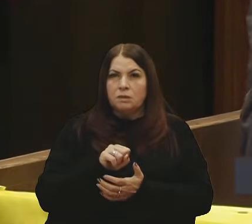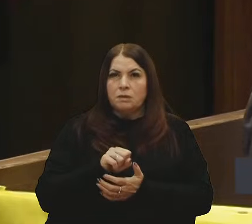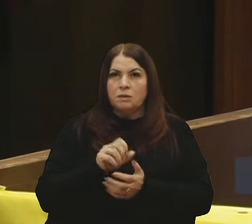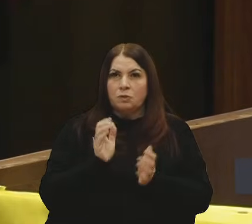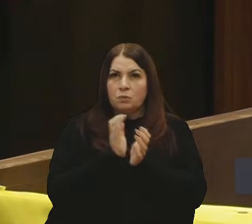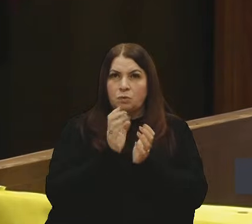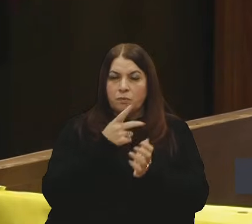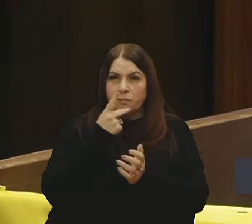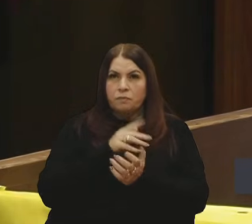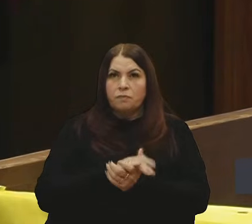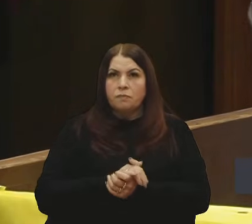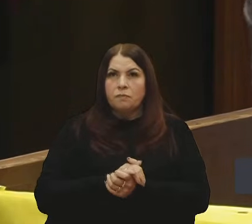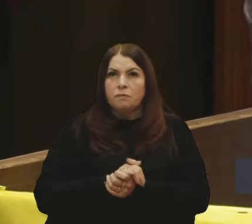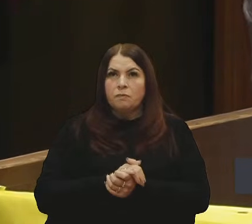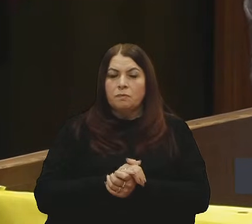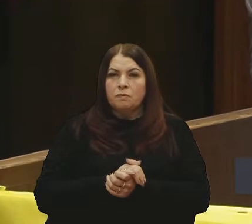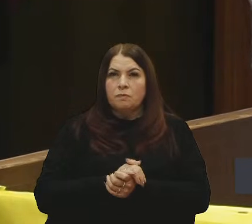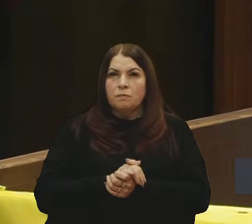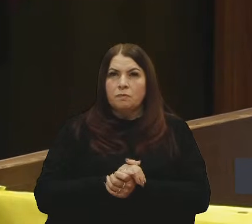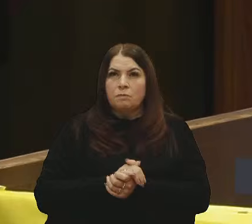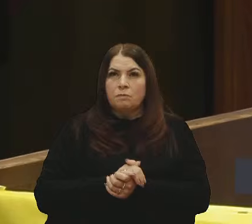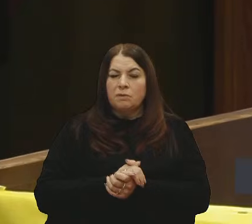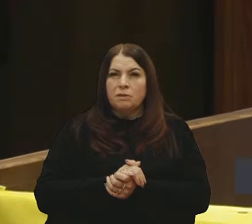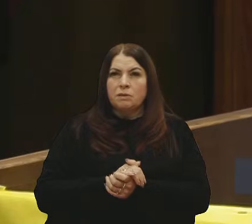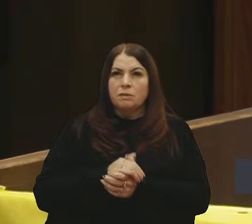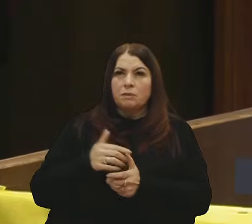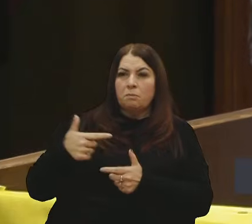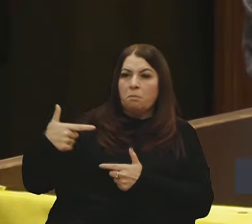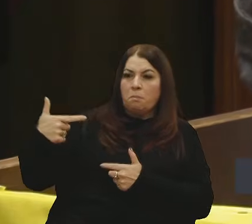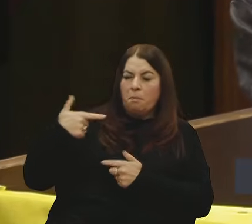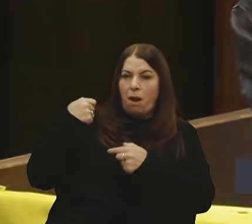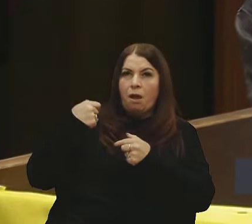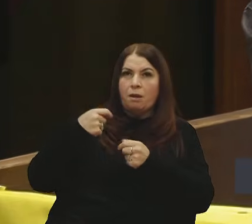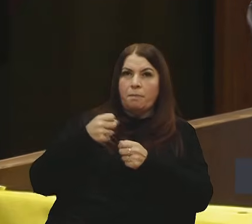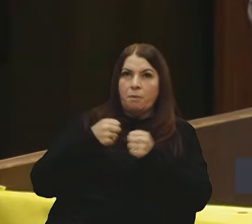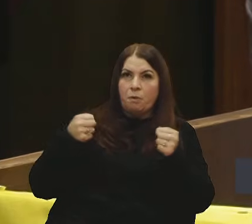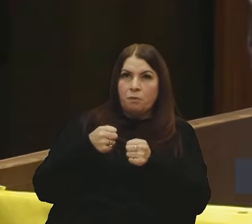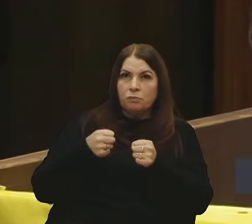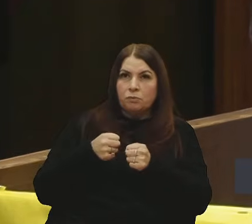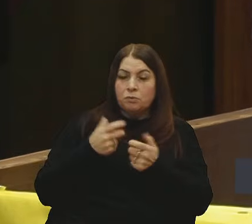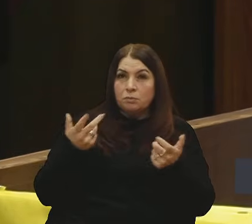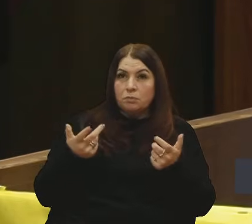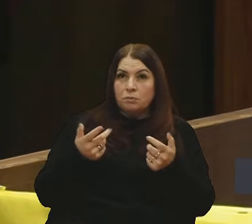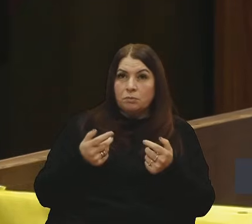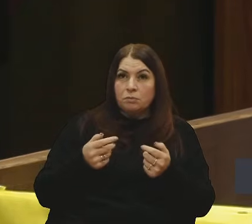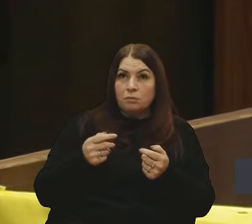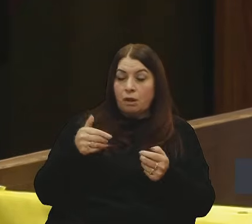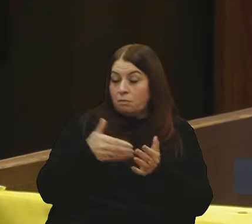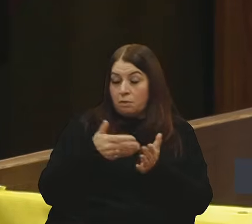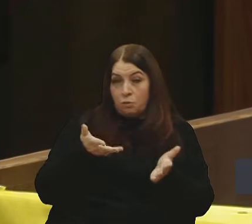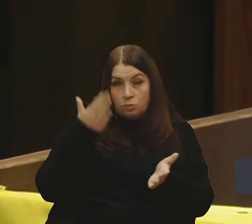falaram, vamos receber talvez bala de borracha? Vamos, mas bala de borracha até onde eu sei não mata.